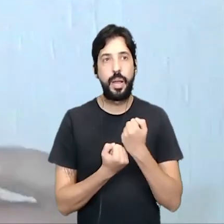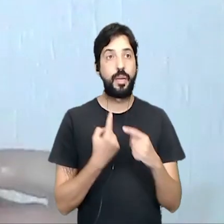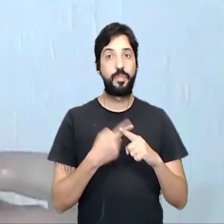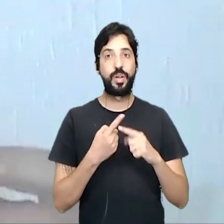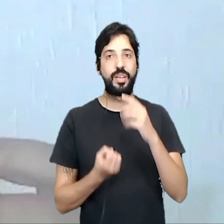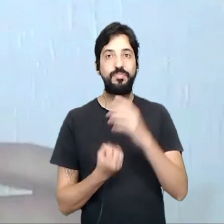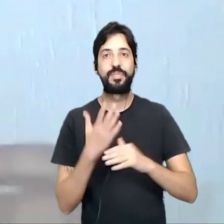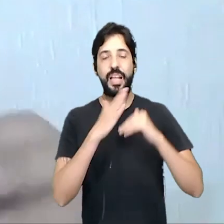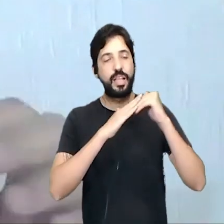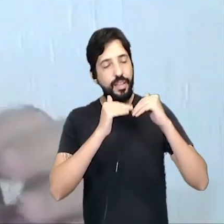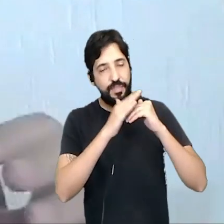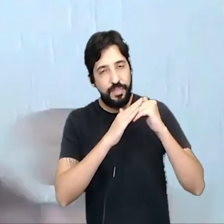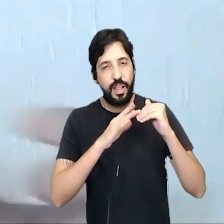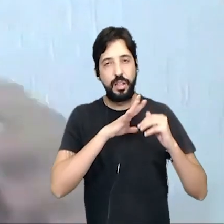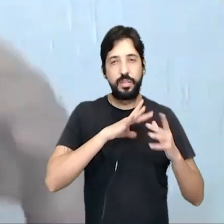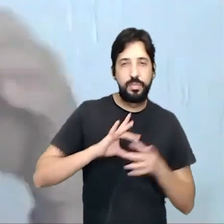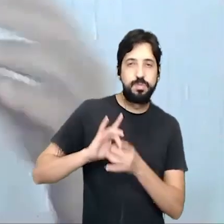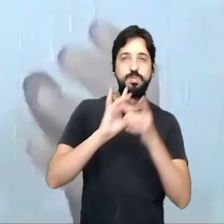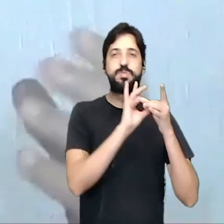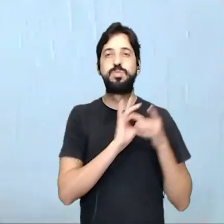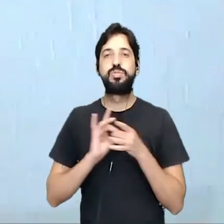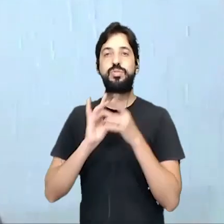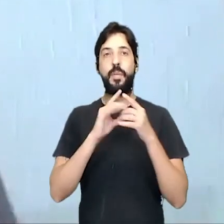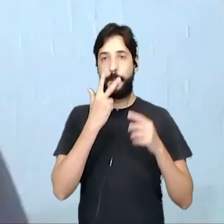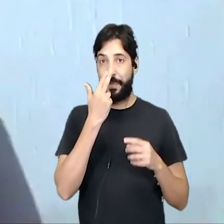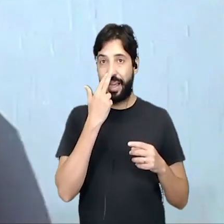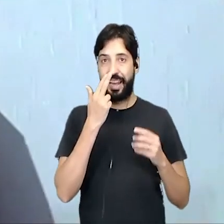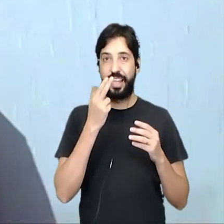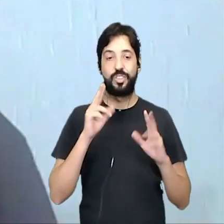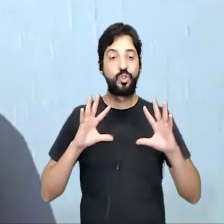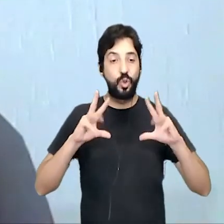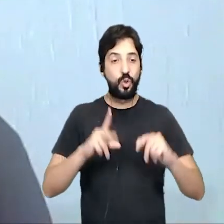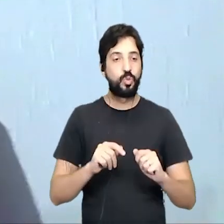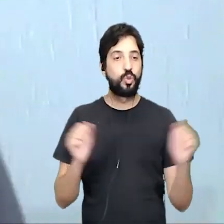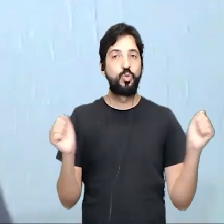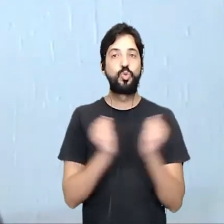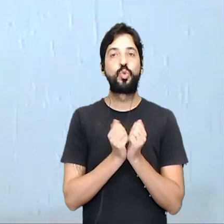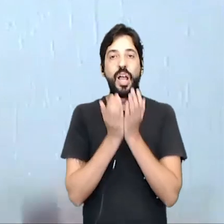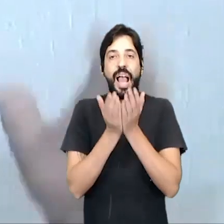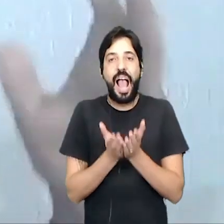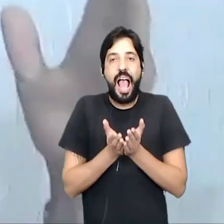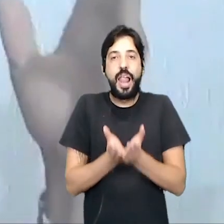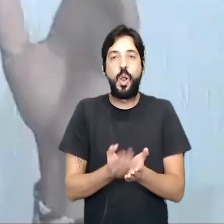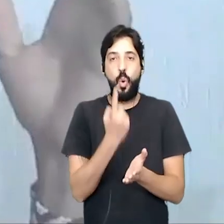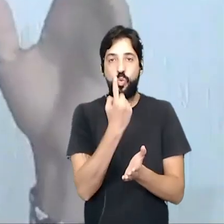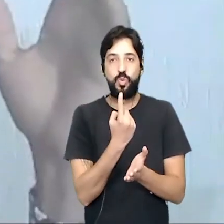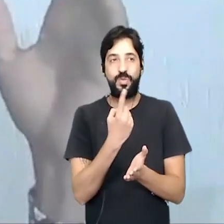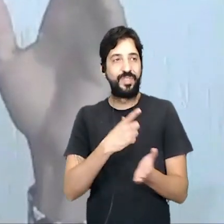solidária uns com os outros, porque criou um afeto, criou uma situação. É como se a gente estivesse na mesma canoa dentro de uma